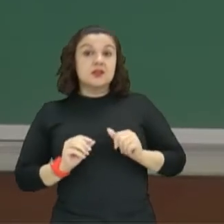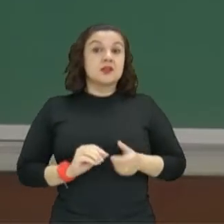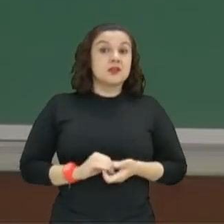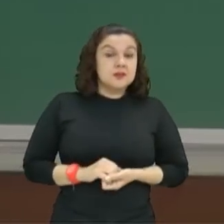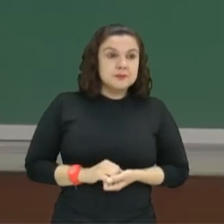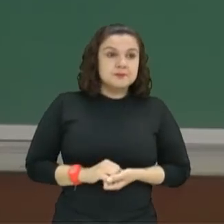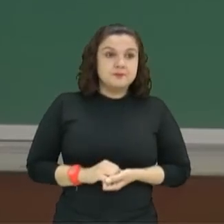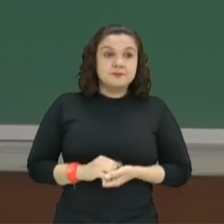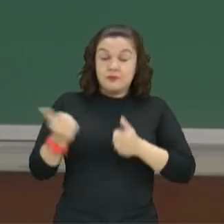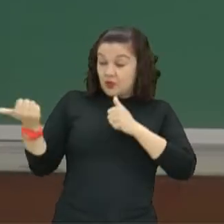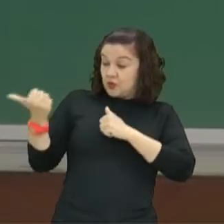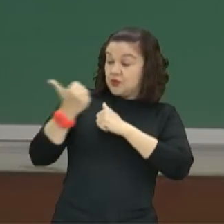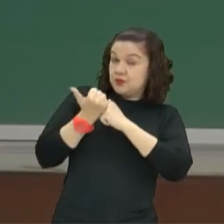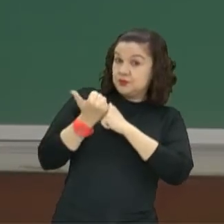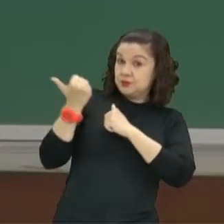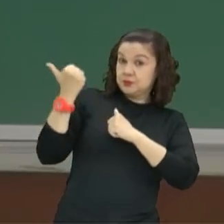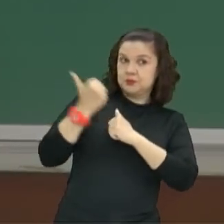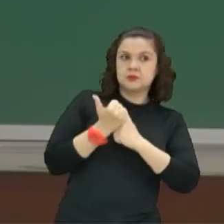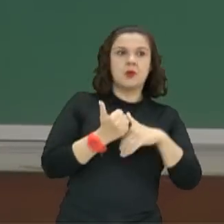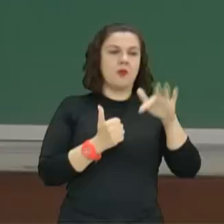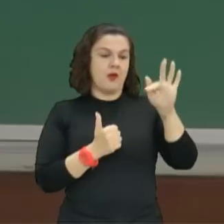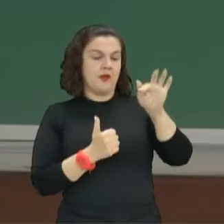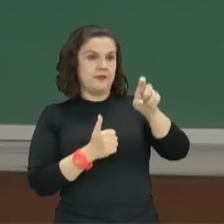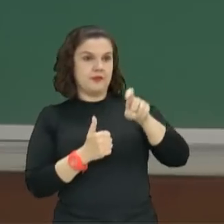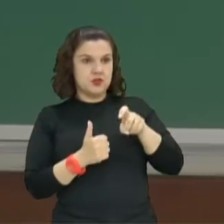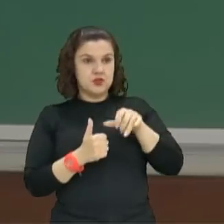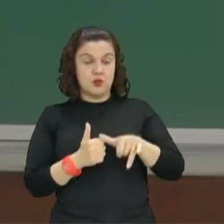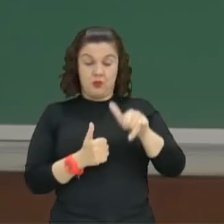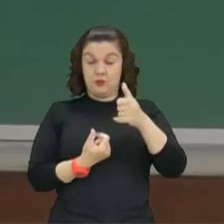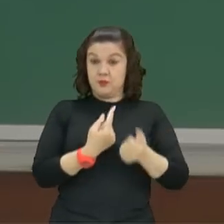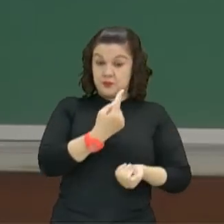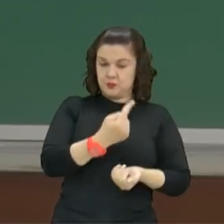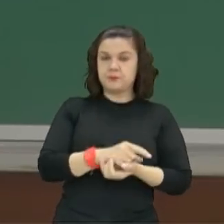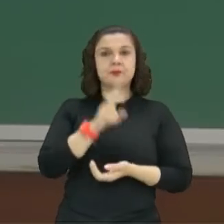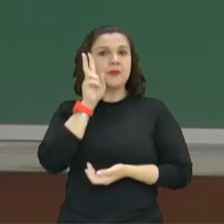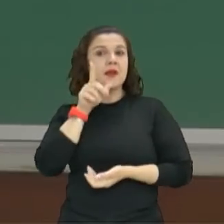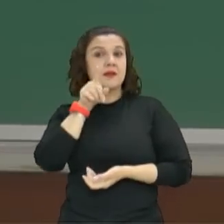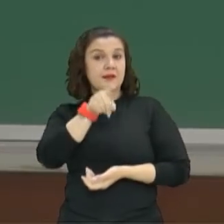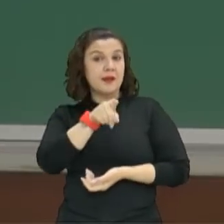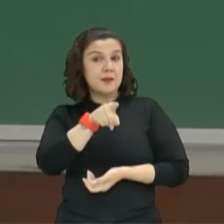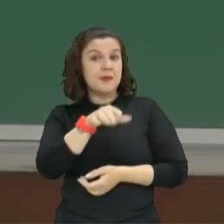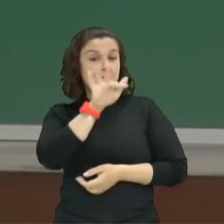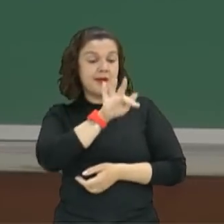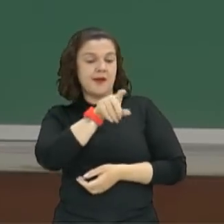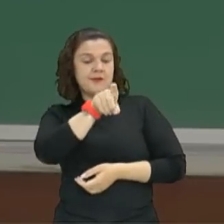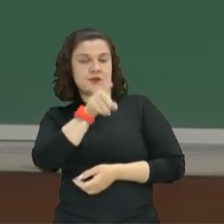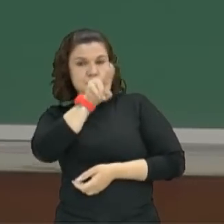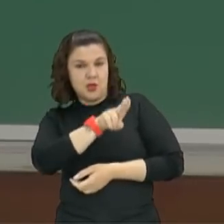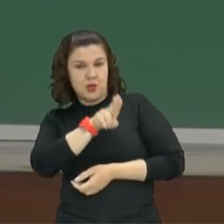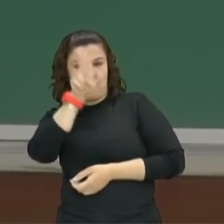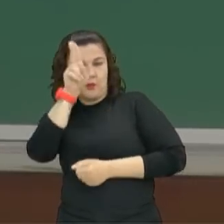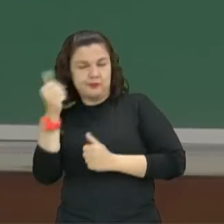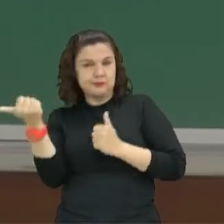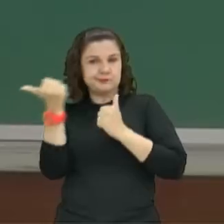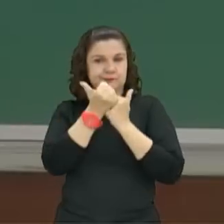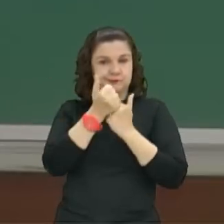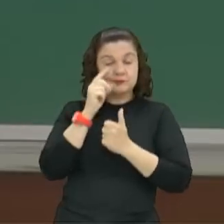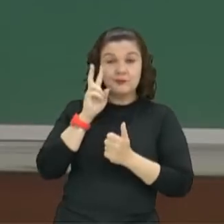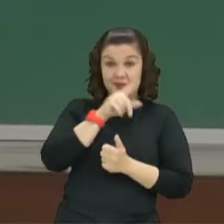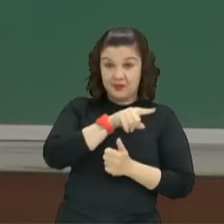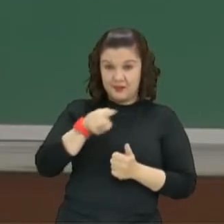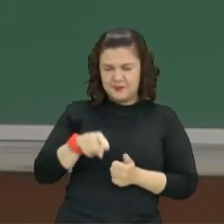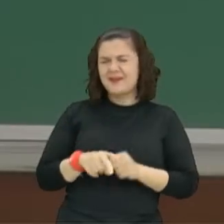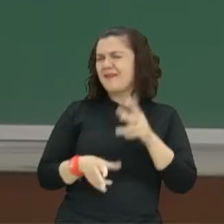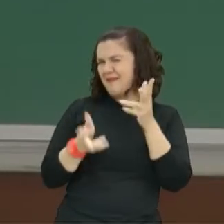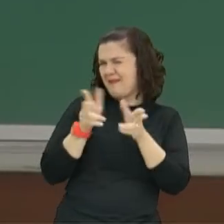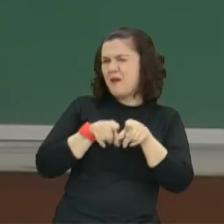que substituir, ó. No lugar de f de x, eu coloco y. Lembra? F de x como fosse o nome, y como fosse o apelido. É